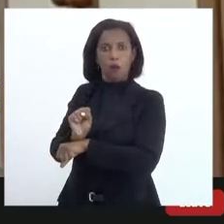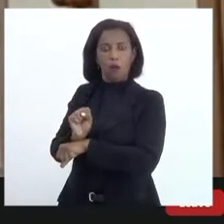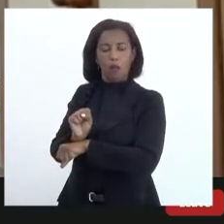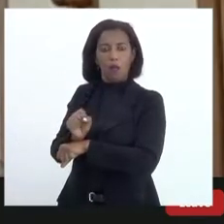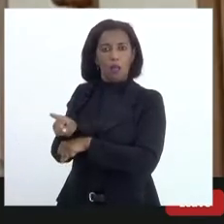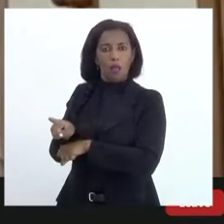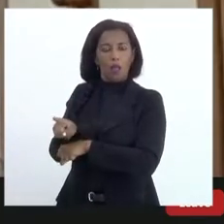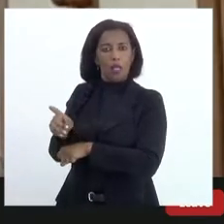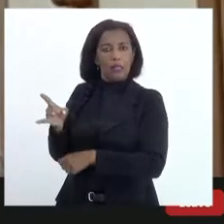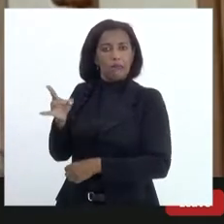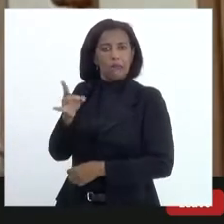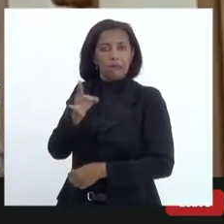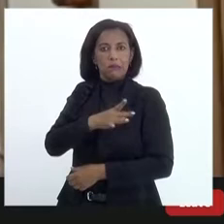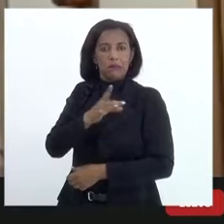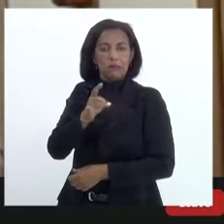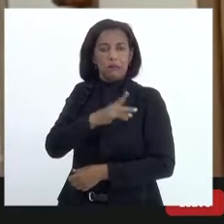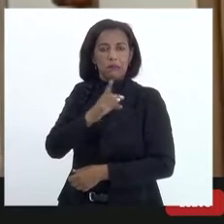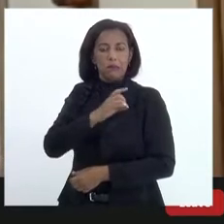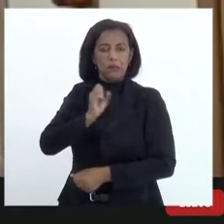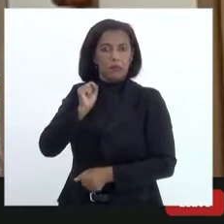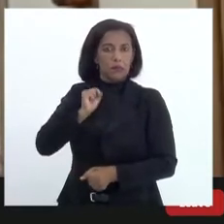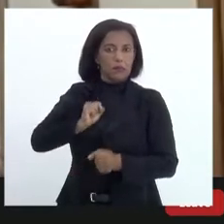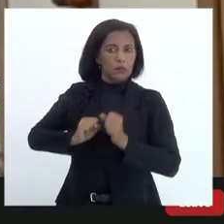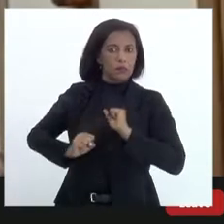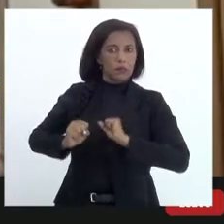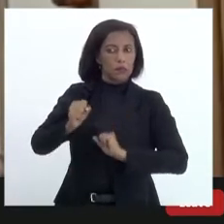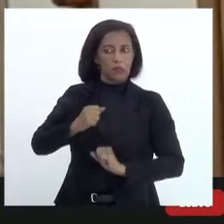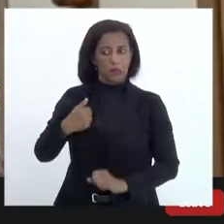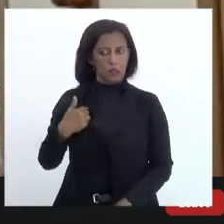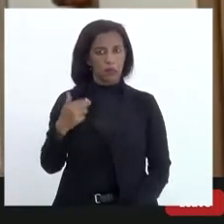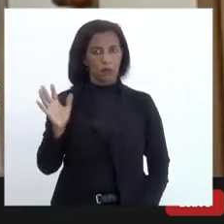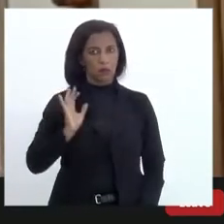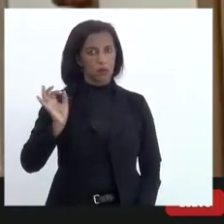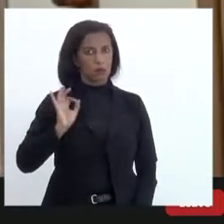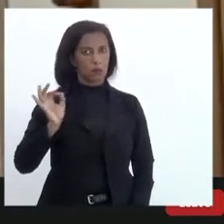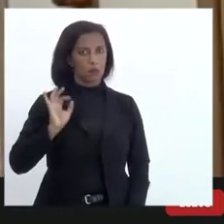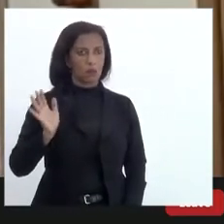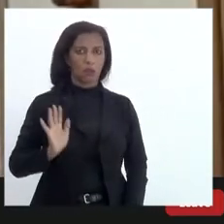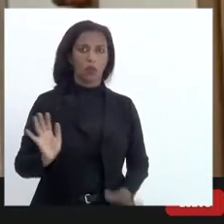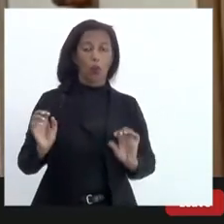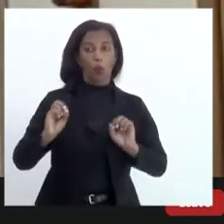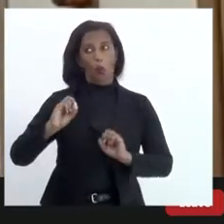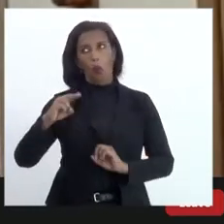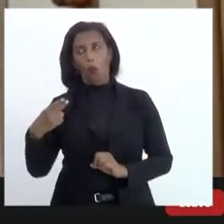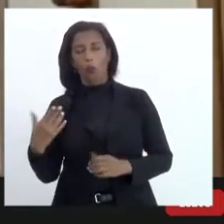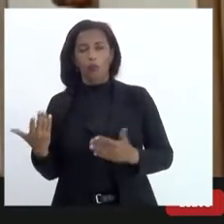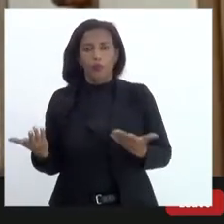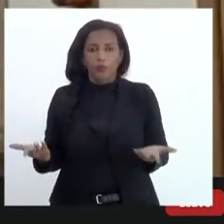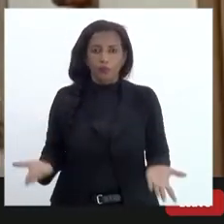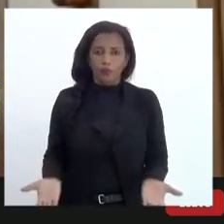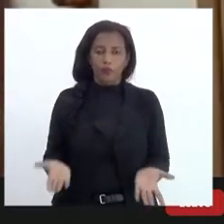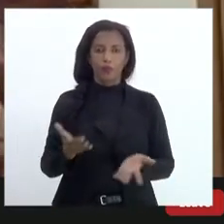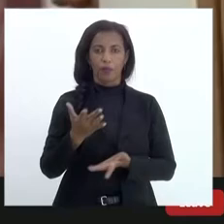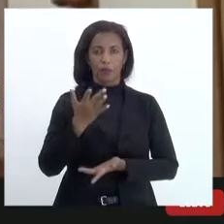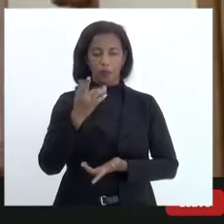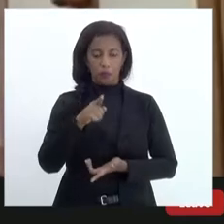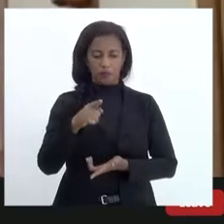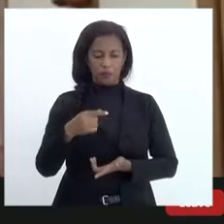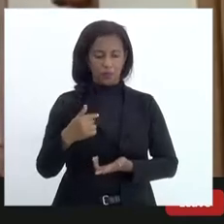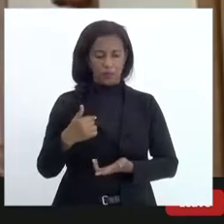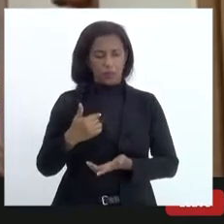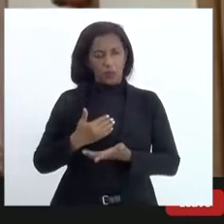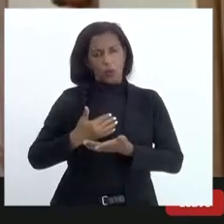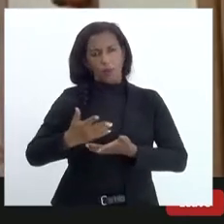causa um medo, um receio, não, eu não vou, ou então você começa a contar